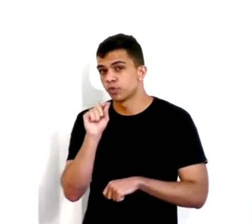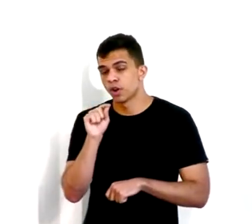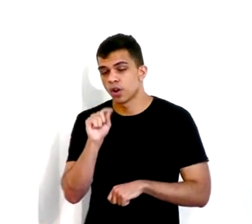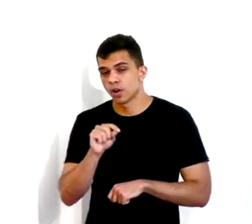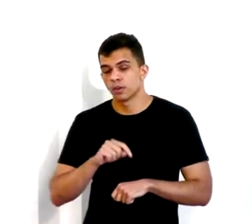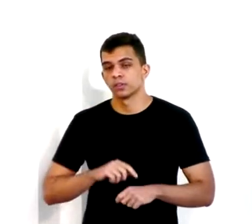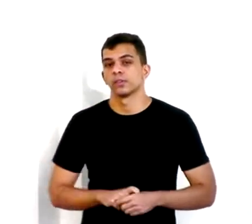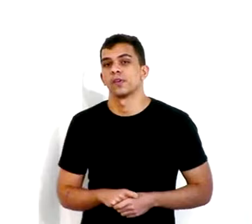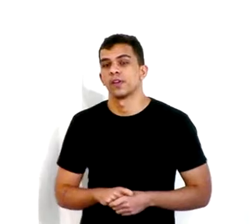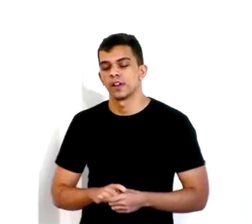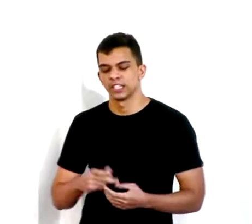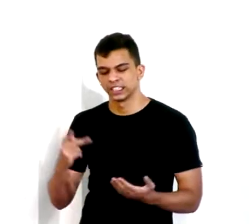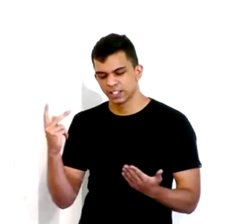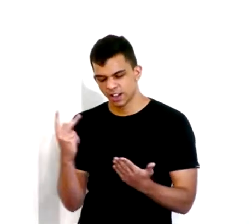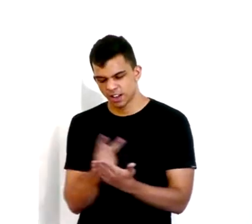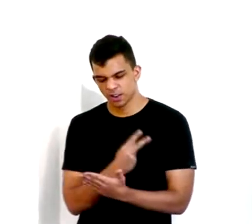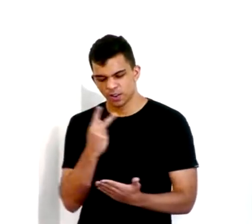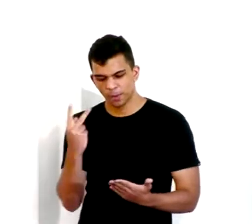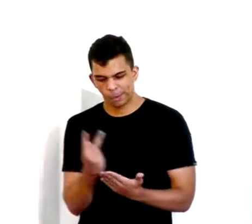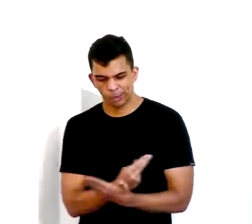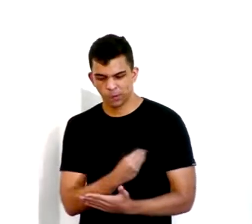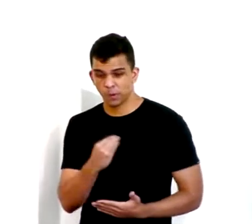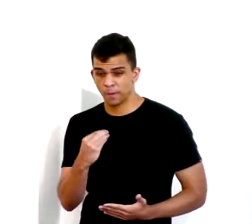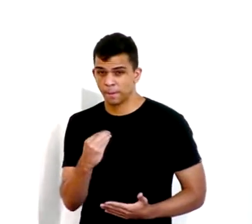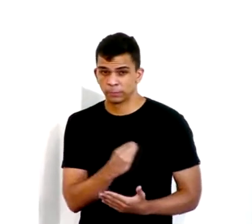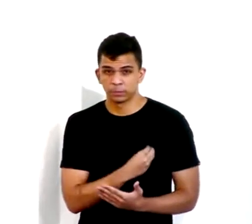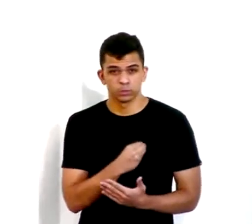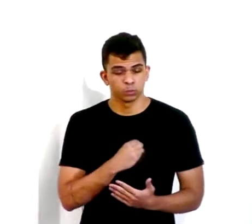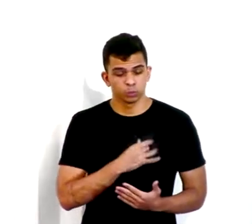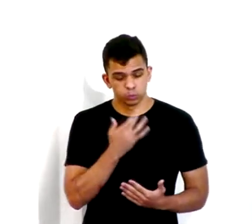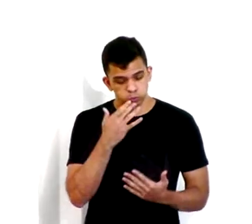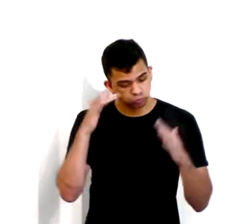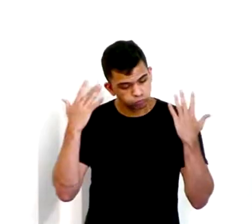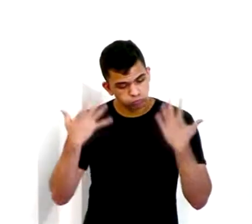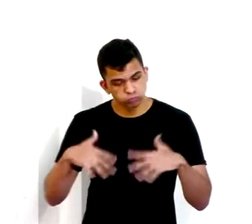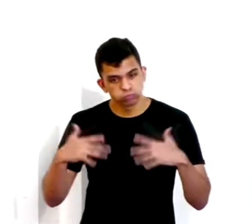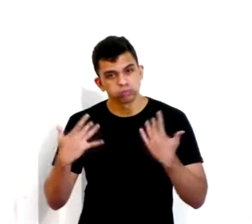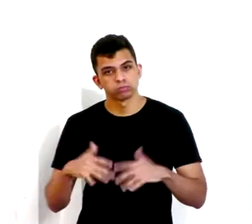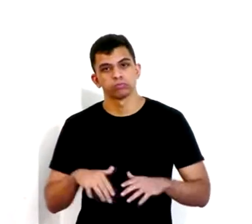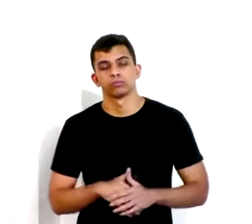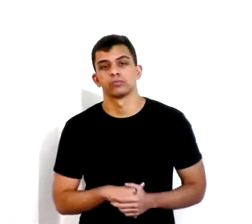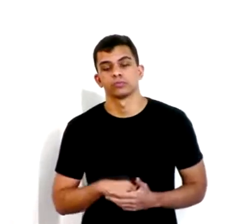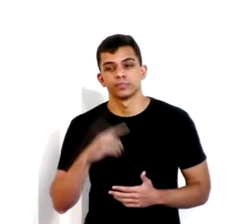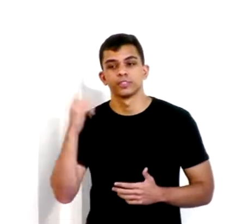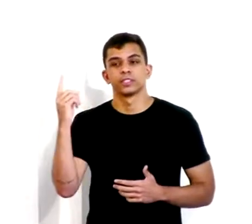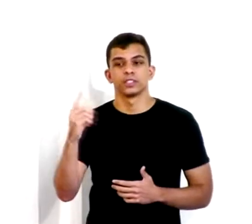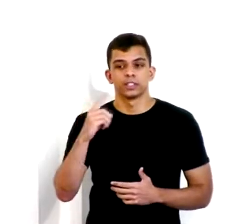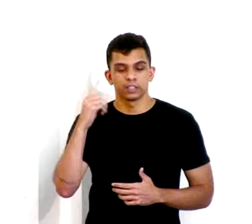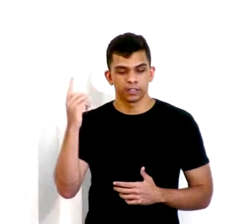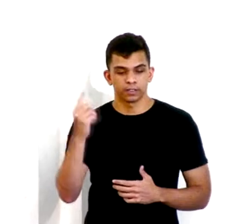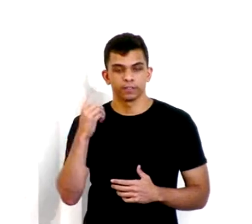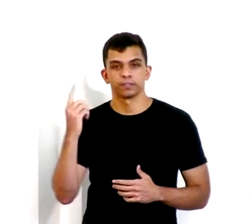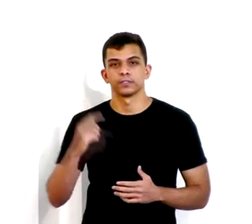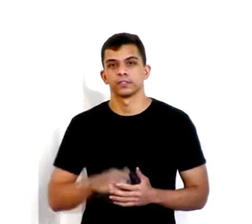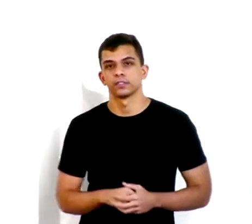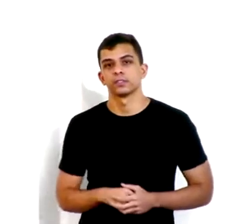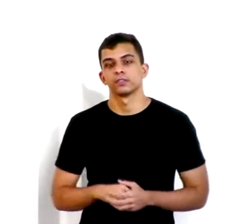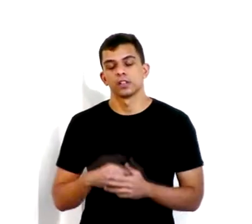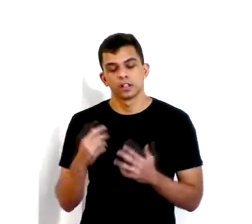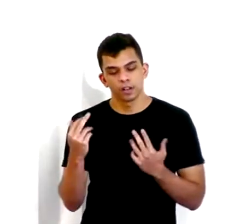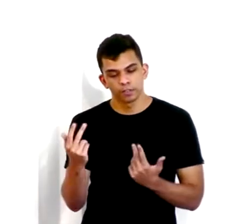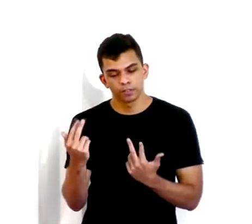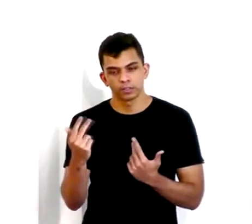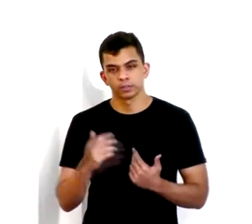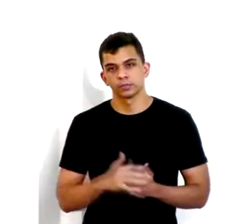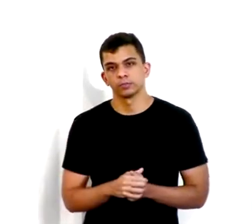palavra de Deus nos responde que sim. E Davi foi este homem de